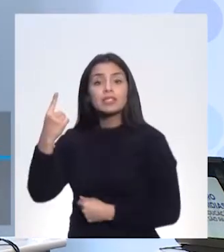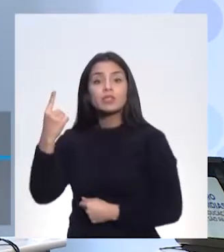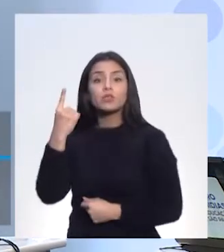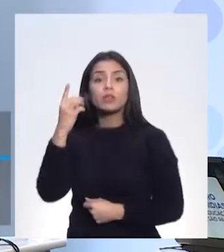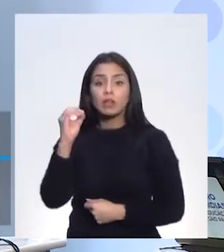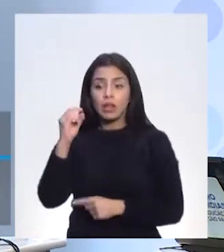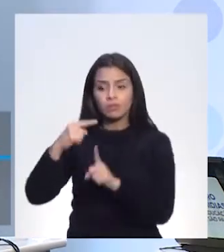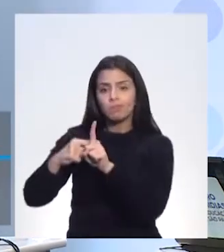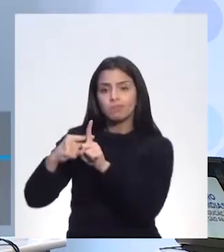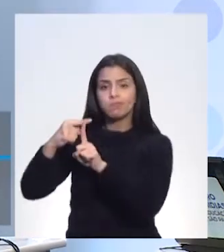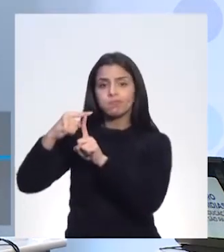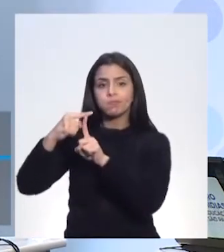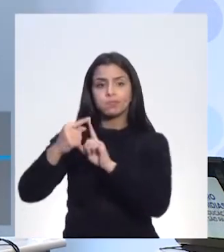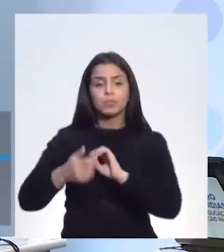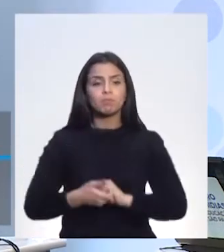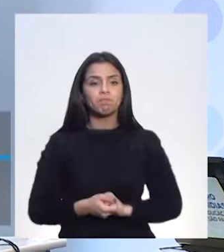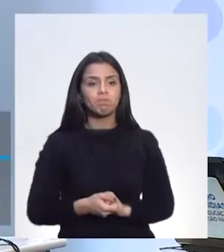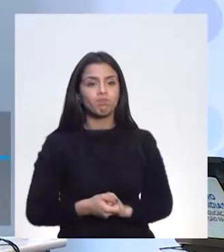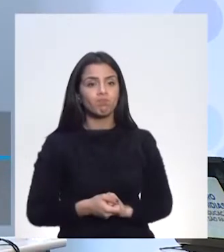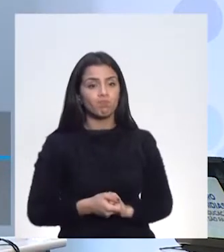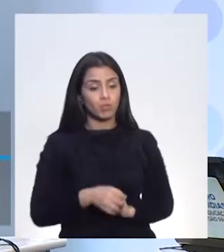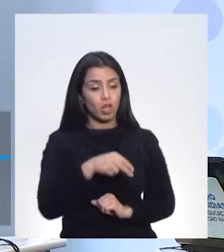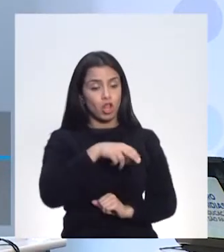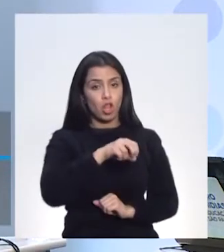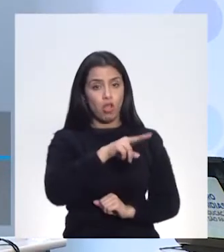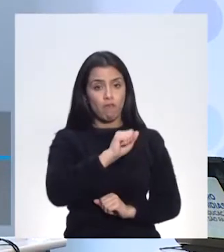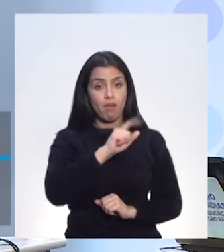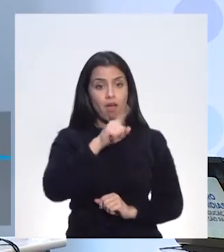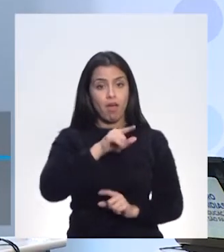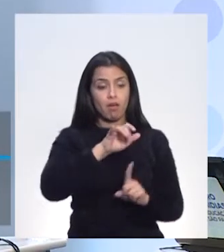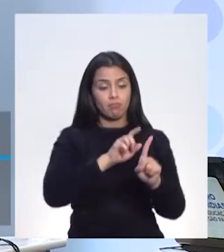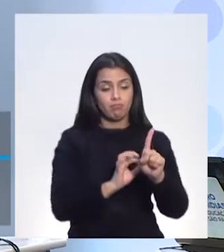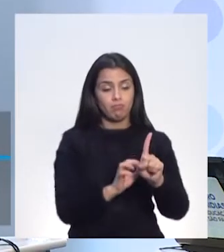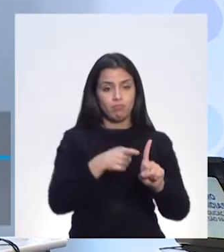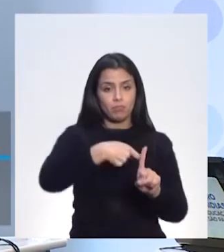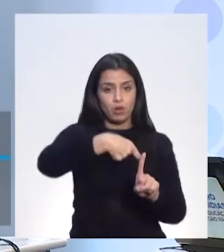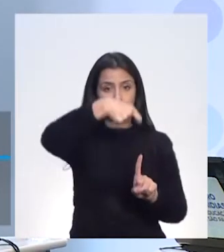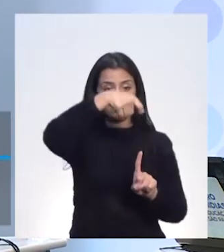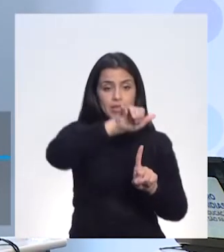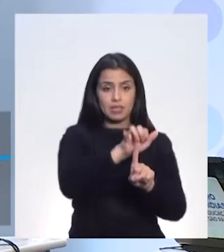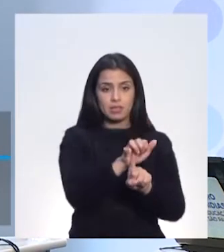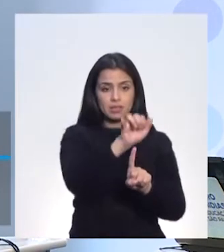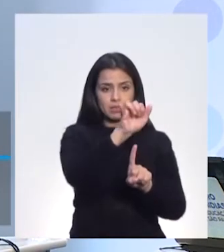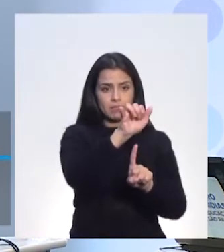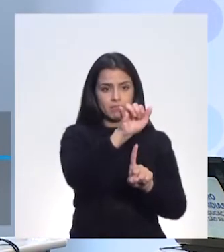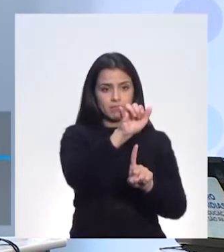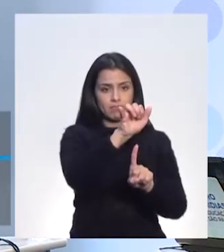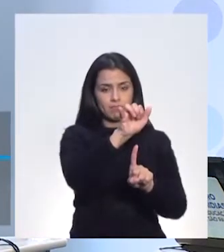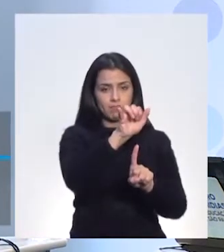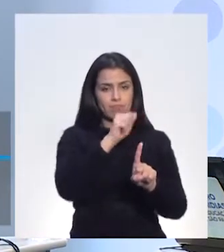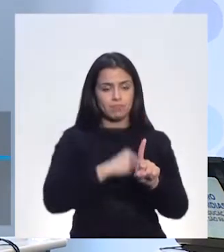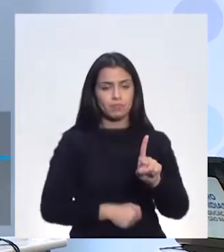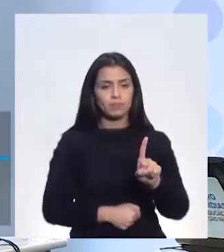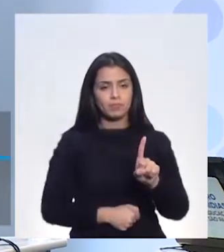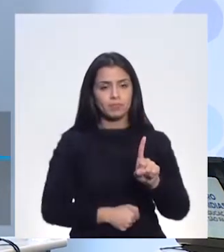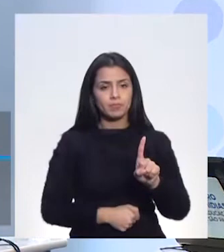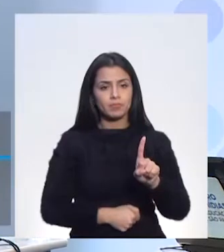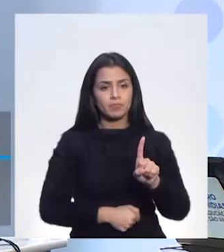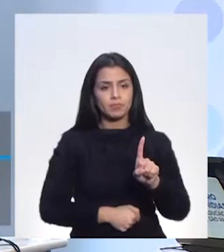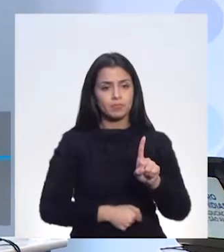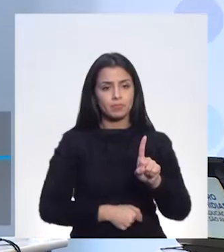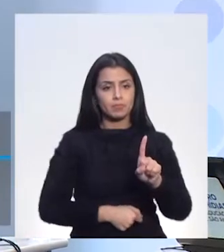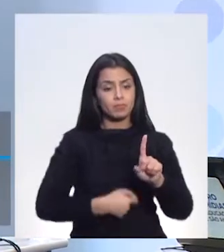Y, eu vou usar a temperatura em graus Celsius.